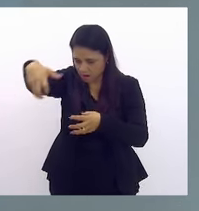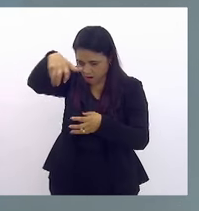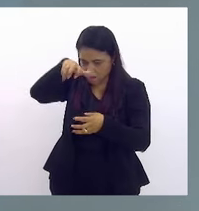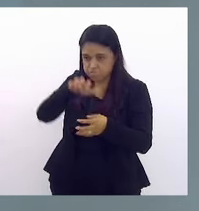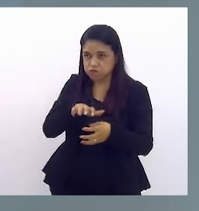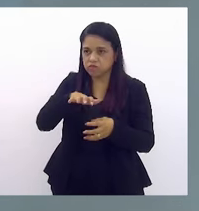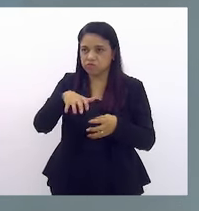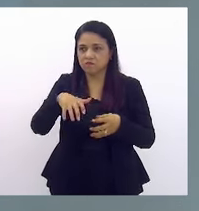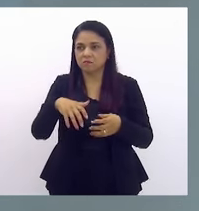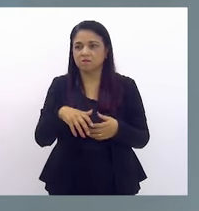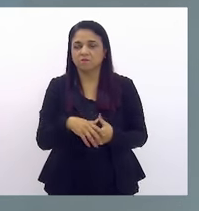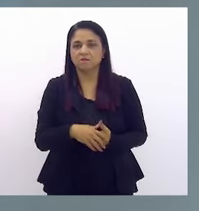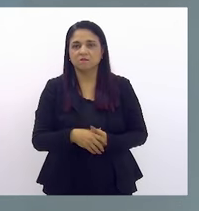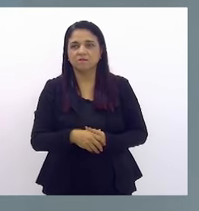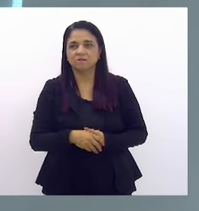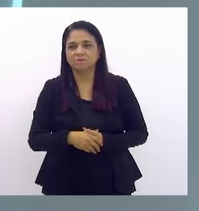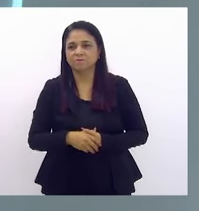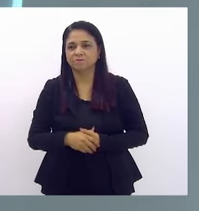Beleza.